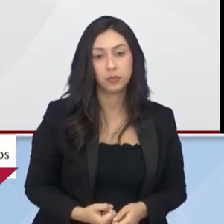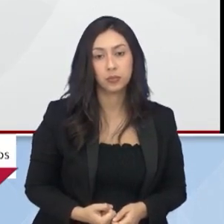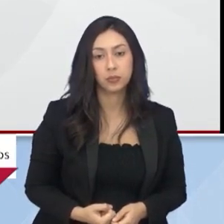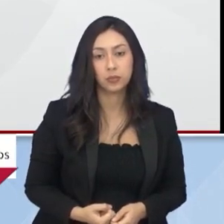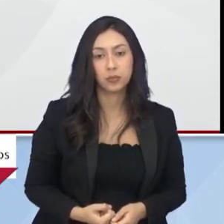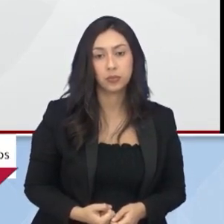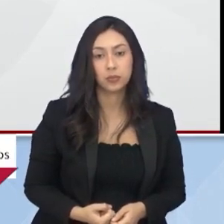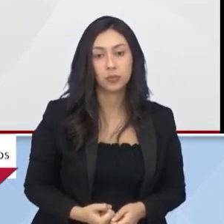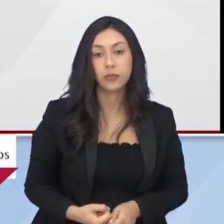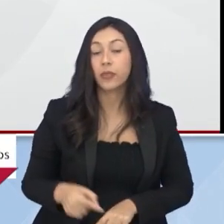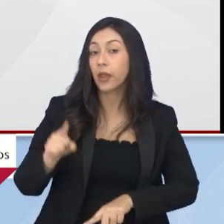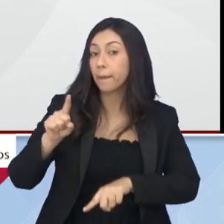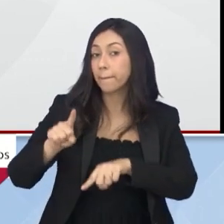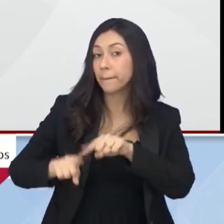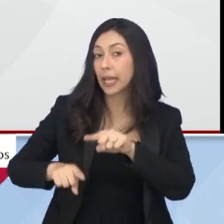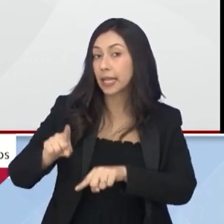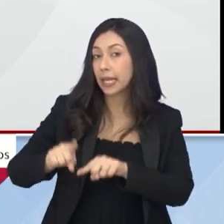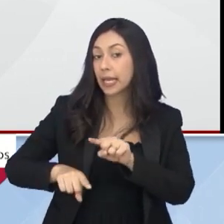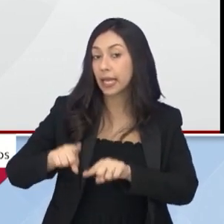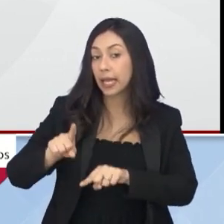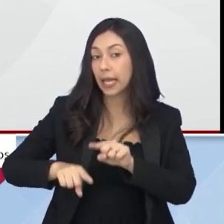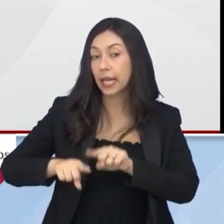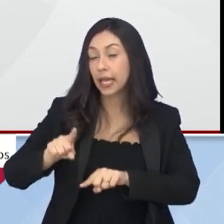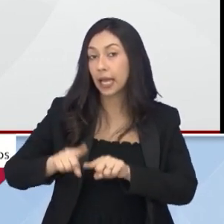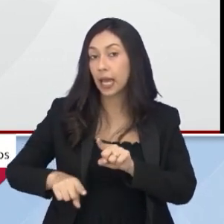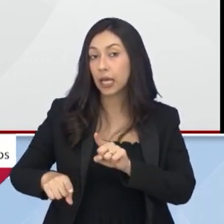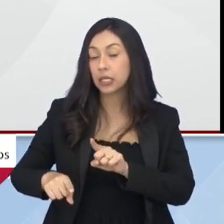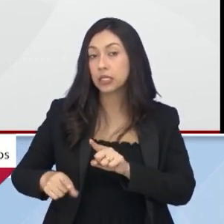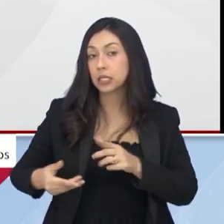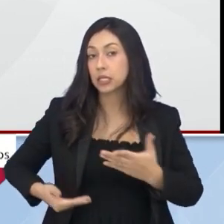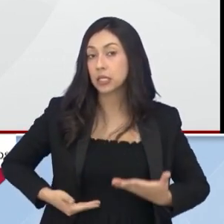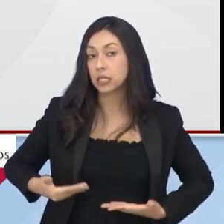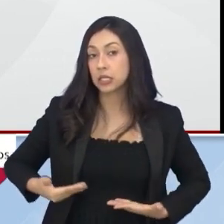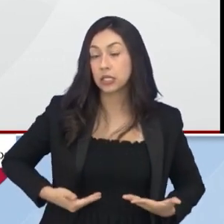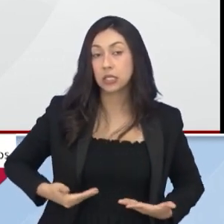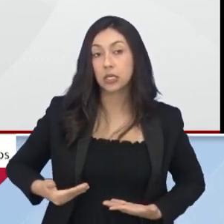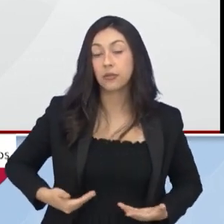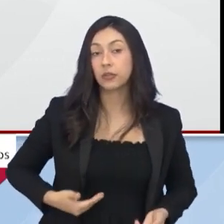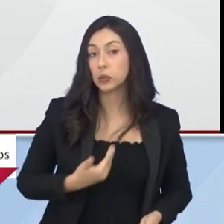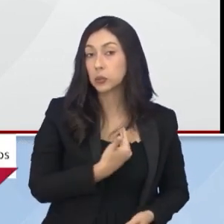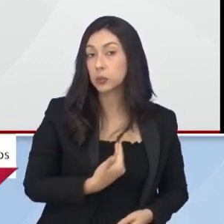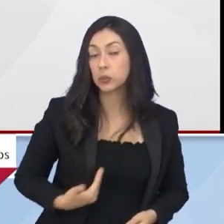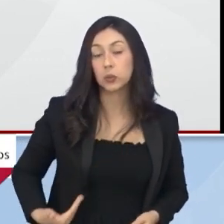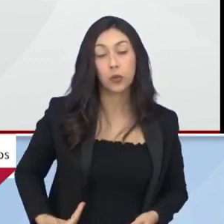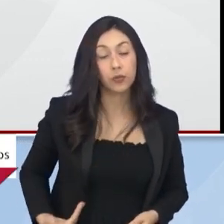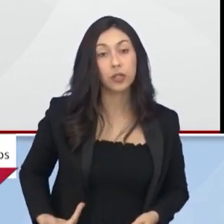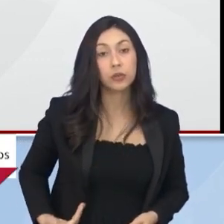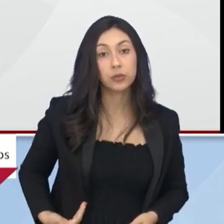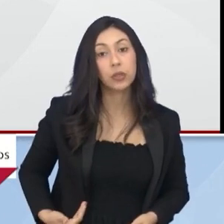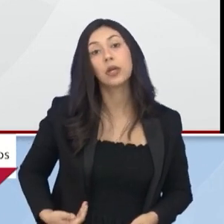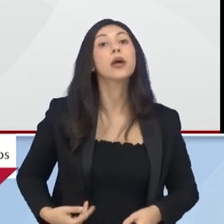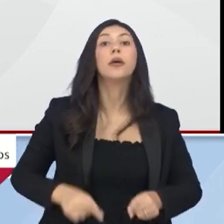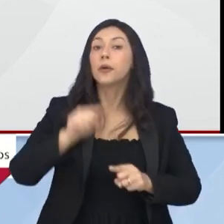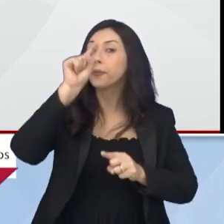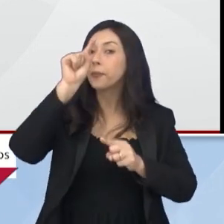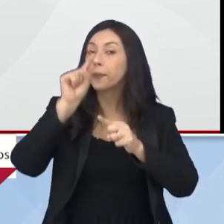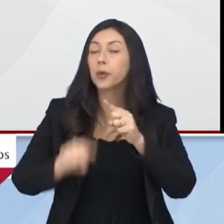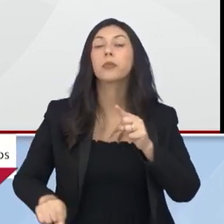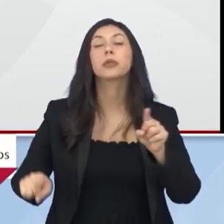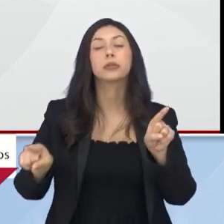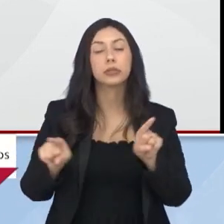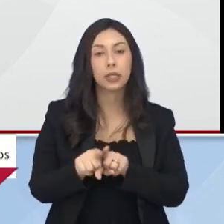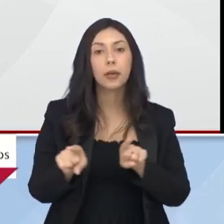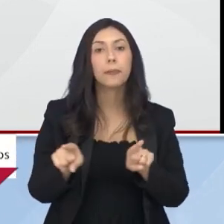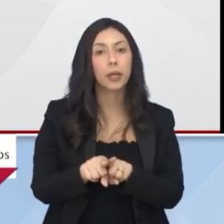né materiais e serviços públicos também é proibido durante todo